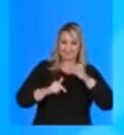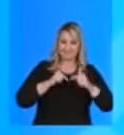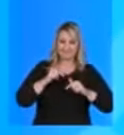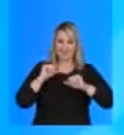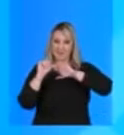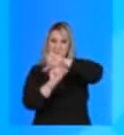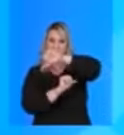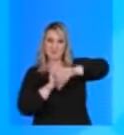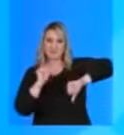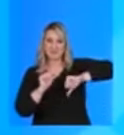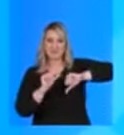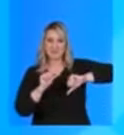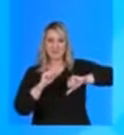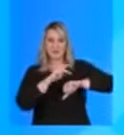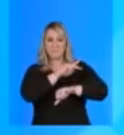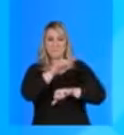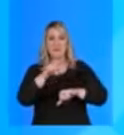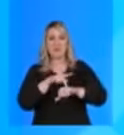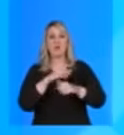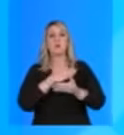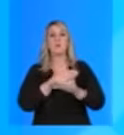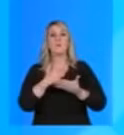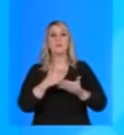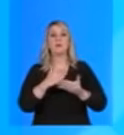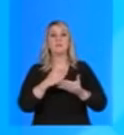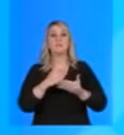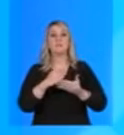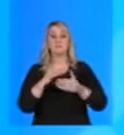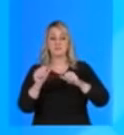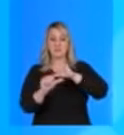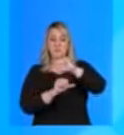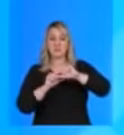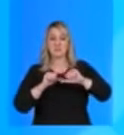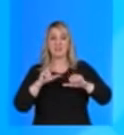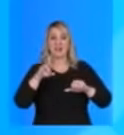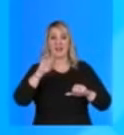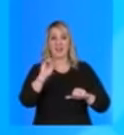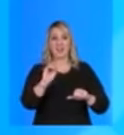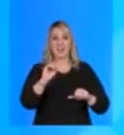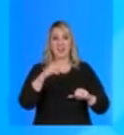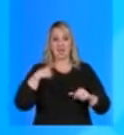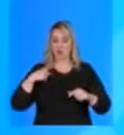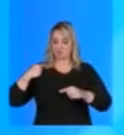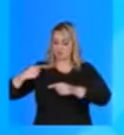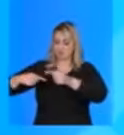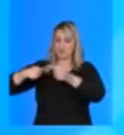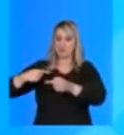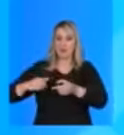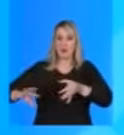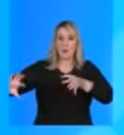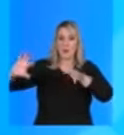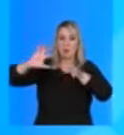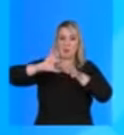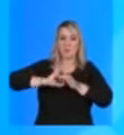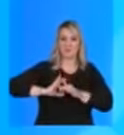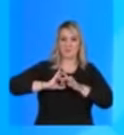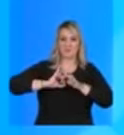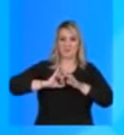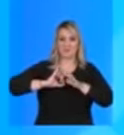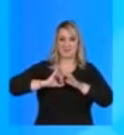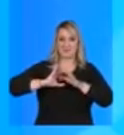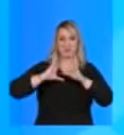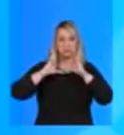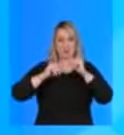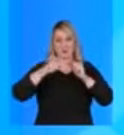a mudança do nosso país começa mudando o nosso município eu sou de uma geração que veio para unir a cidade unir os